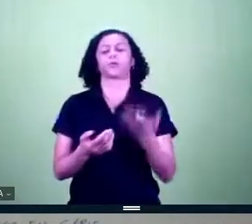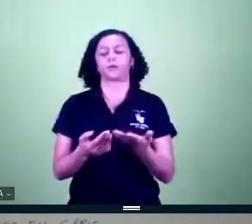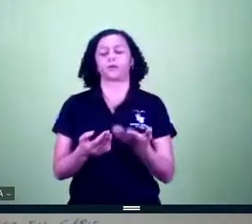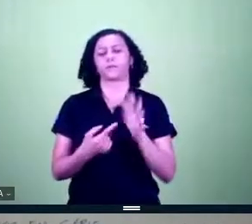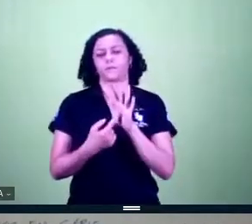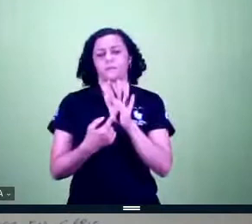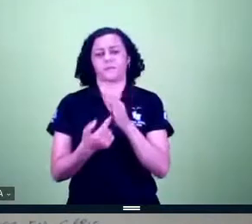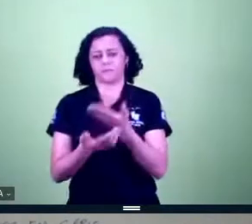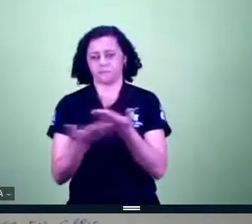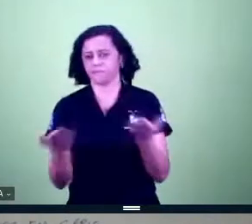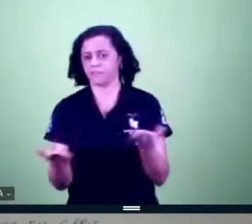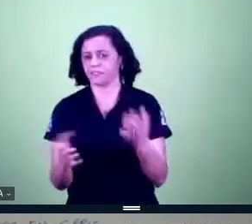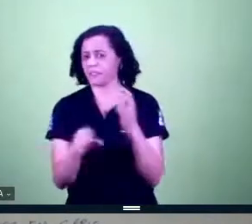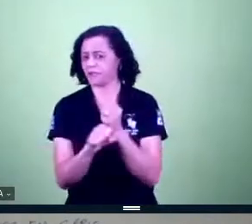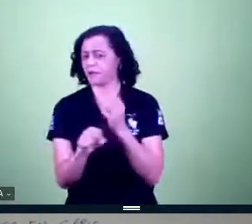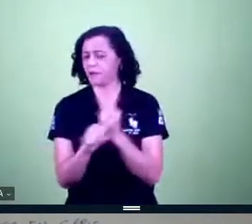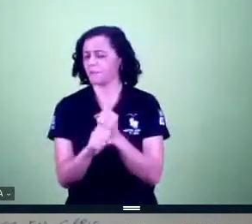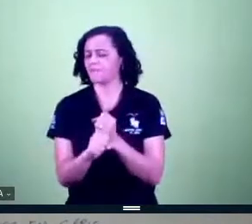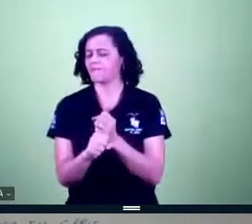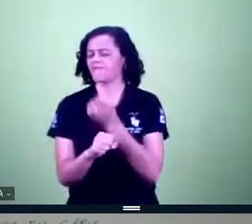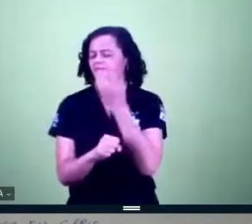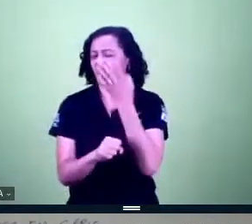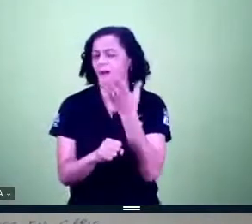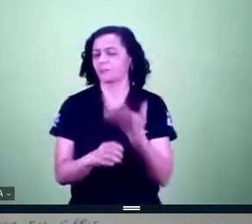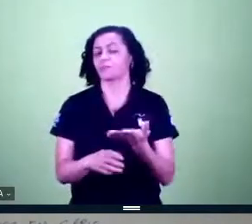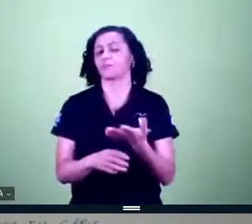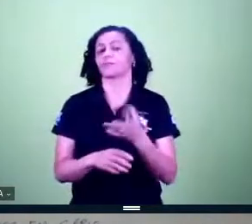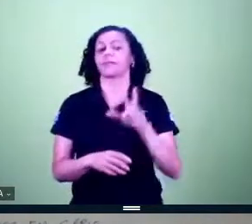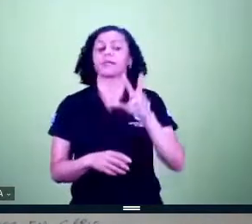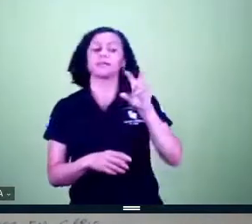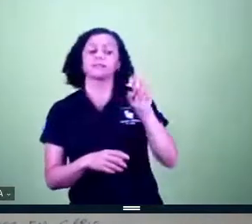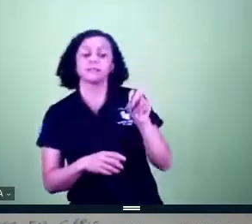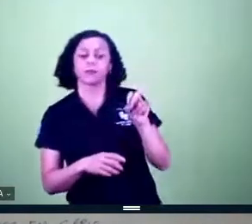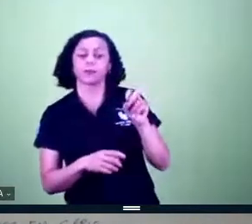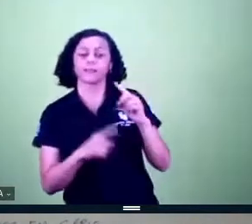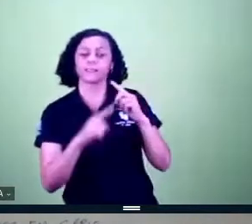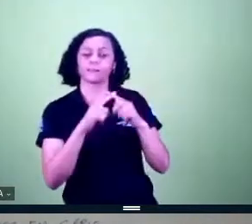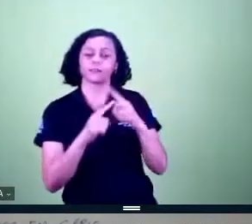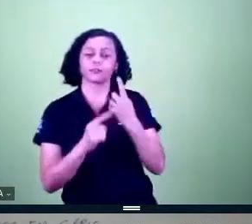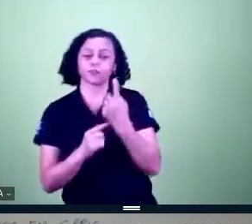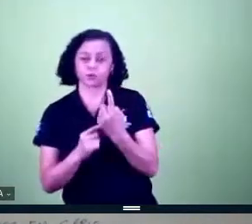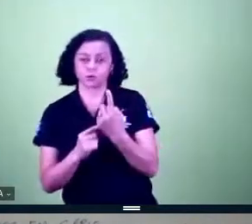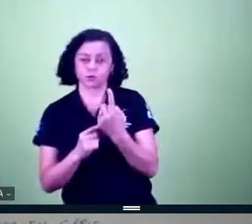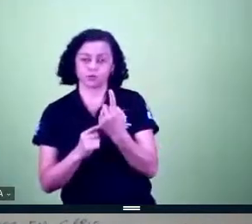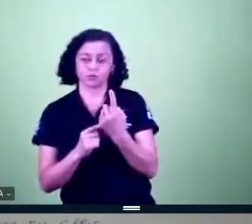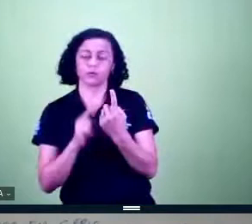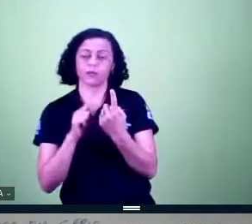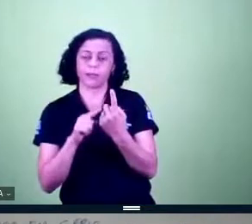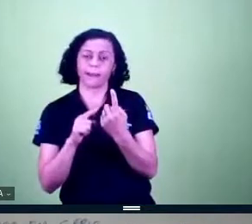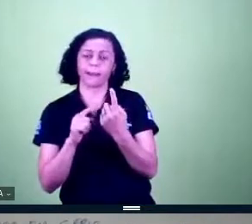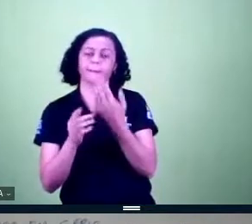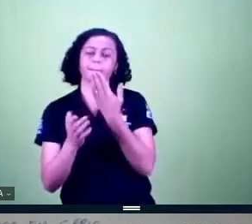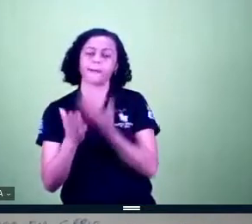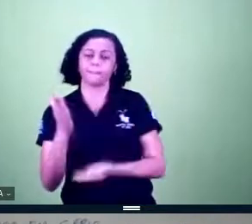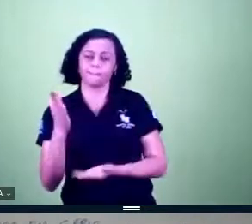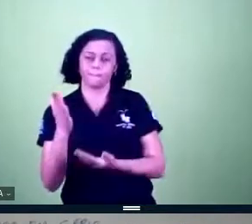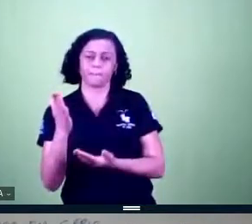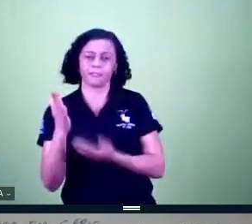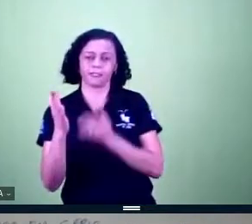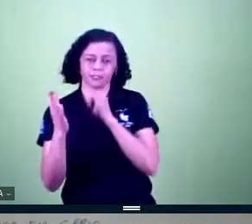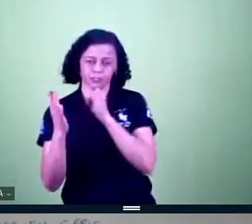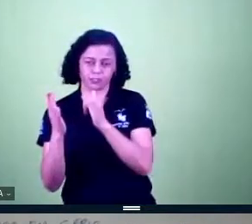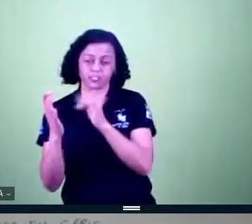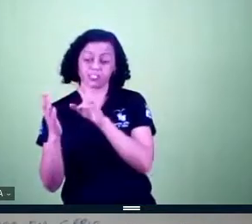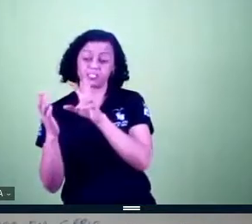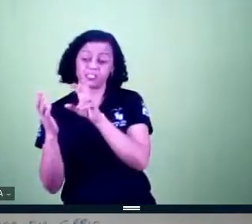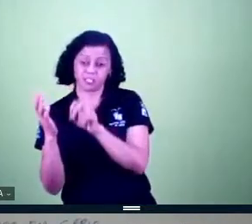fácil de calcular e ser intuitivo. 50 vezes 1 vai me dar uma queda de tensão de 50 volts.